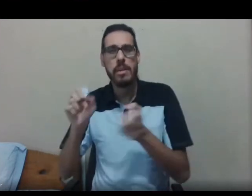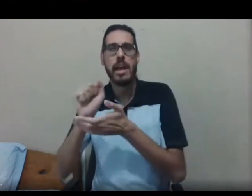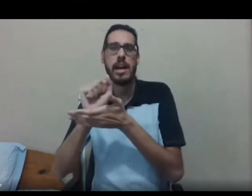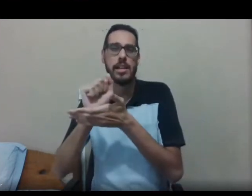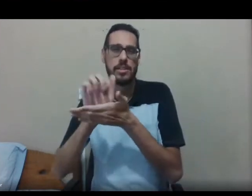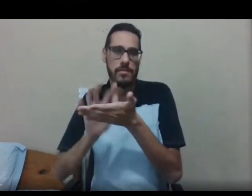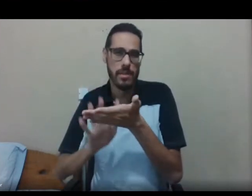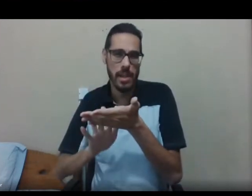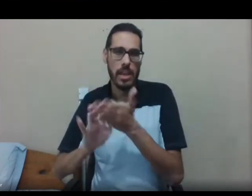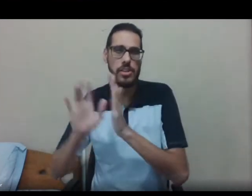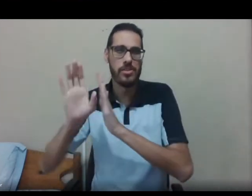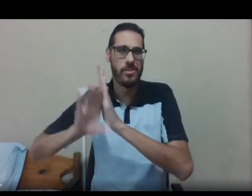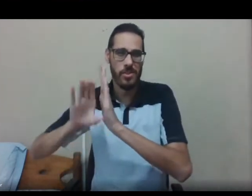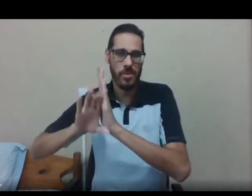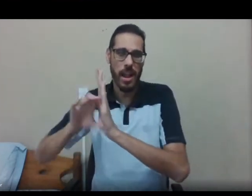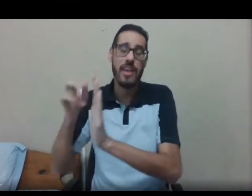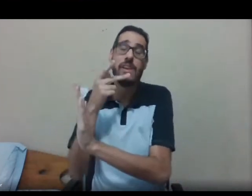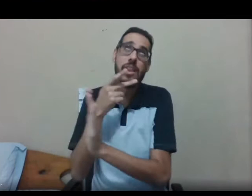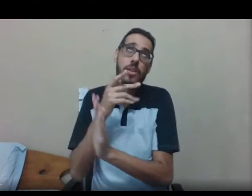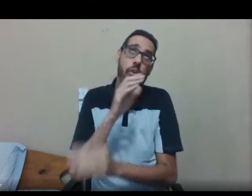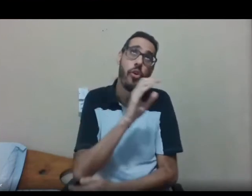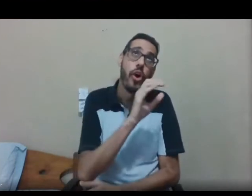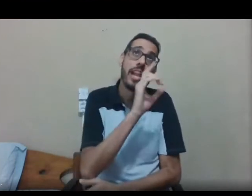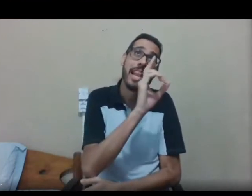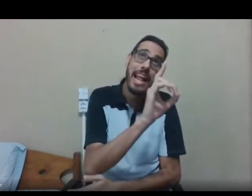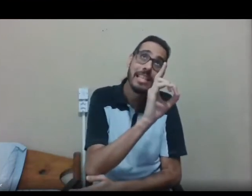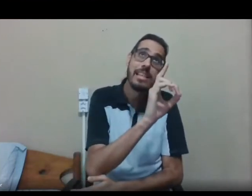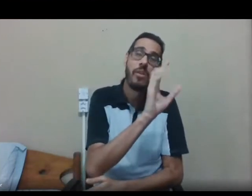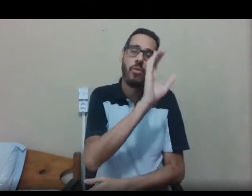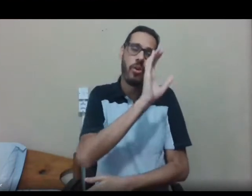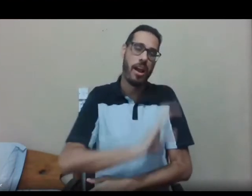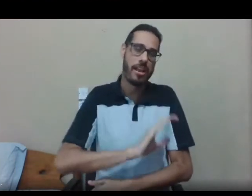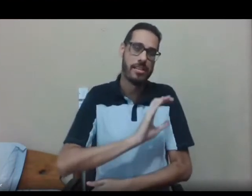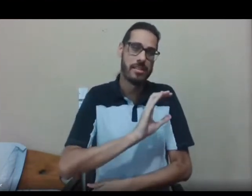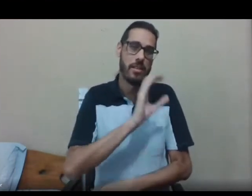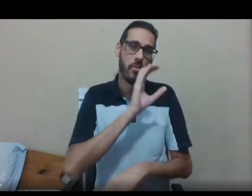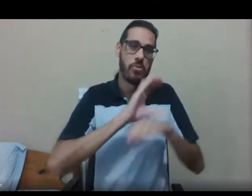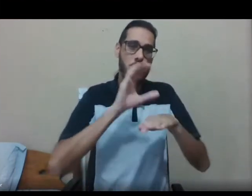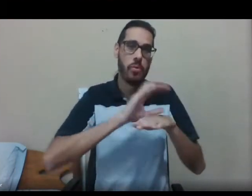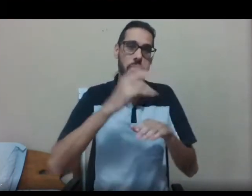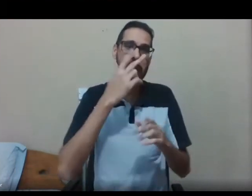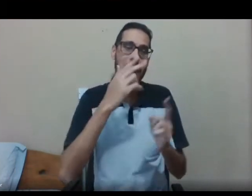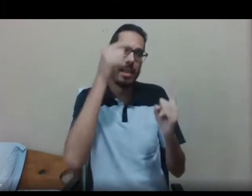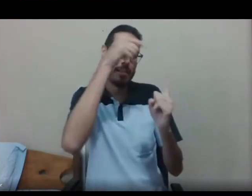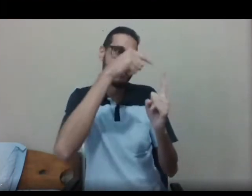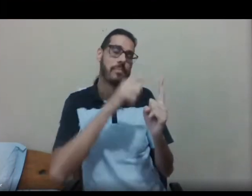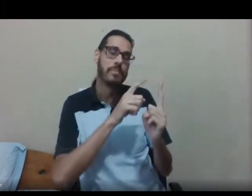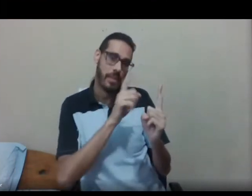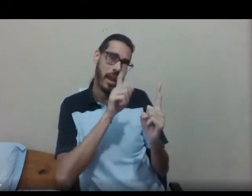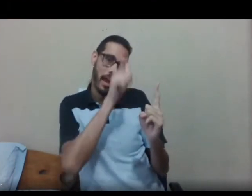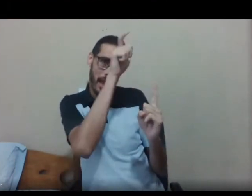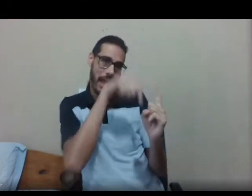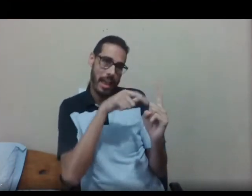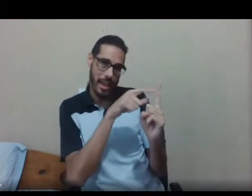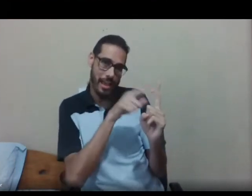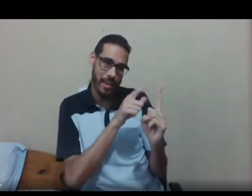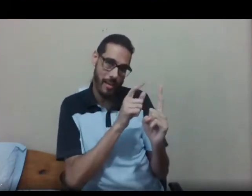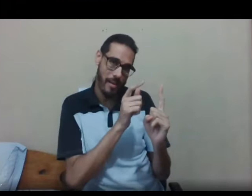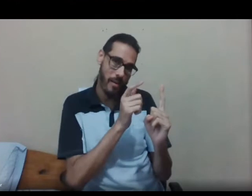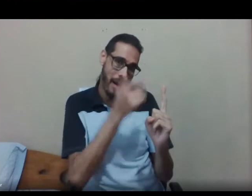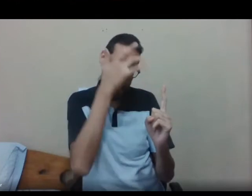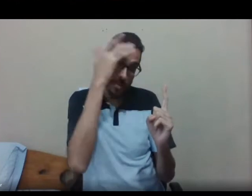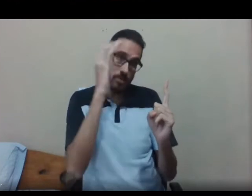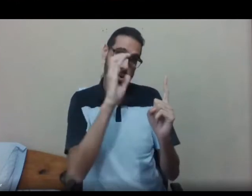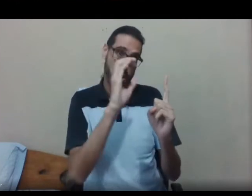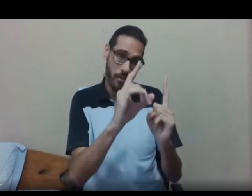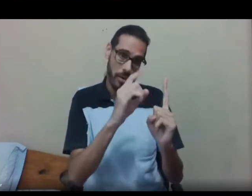isso demanda assim uma certa discussão e proposições mais coletivas também, tá